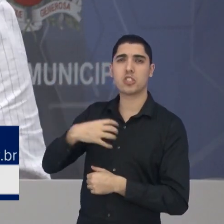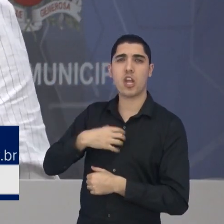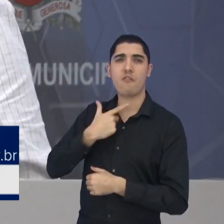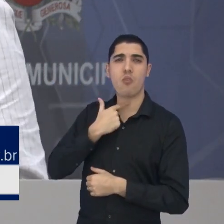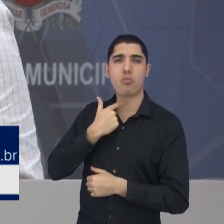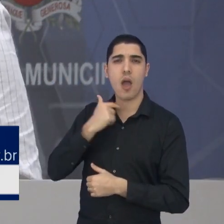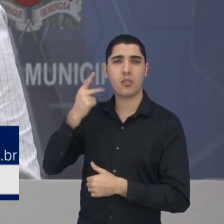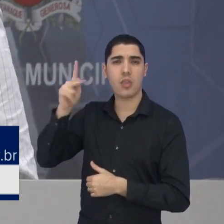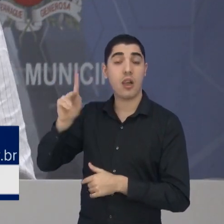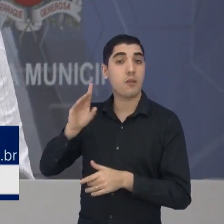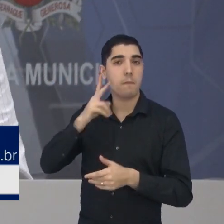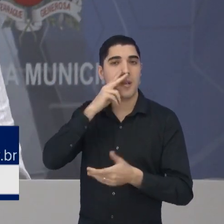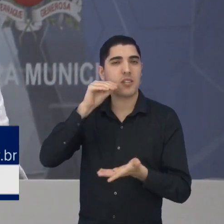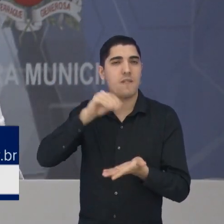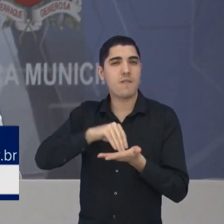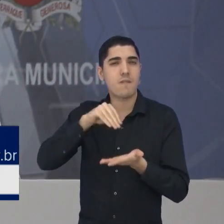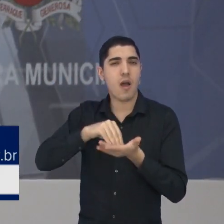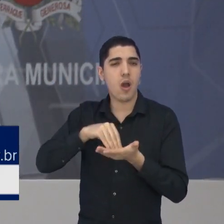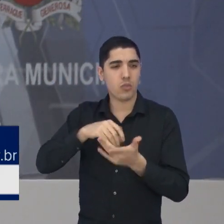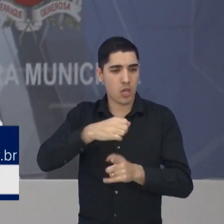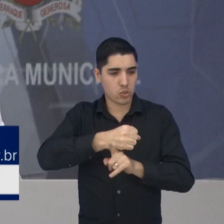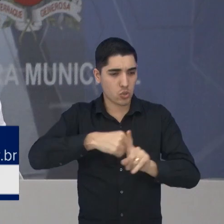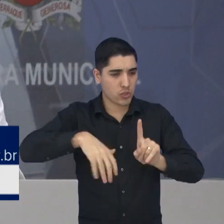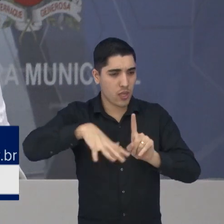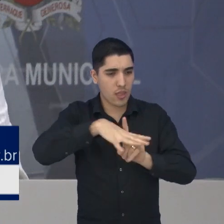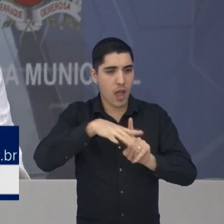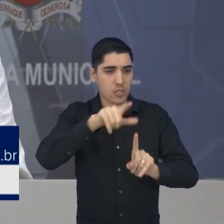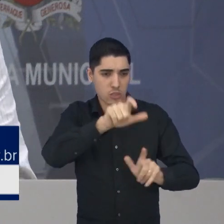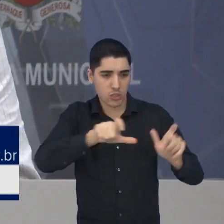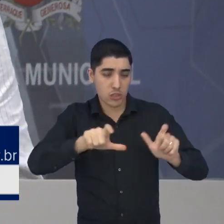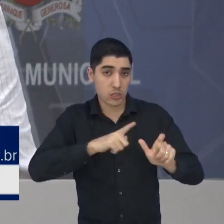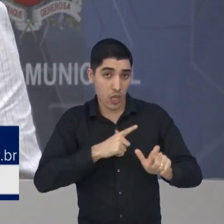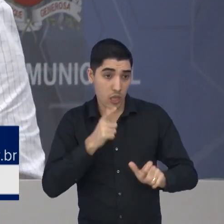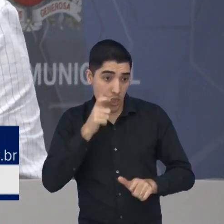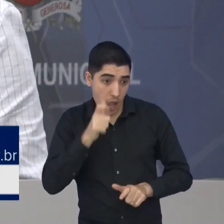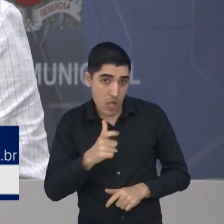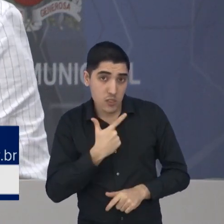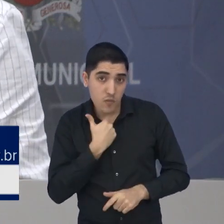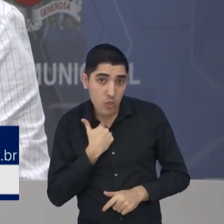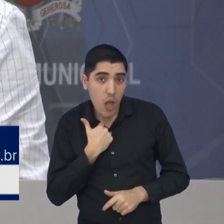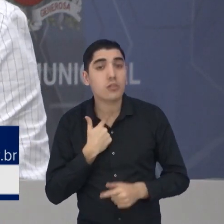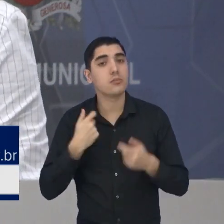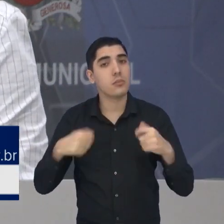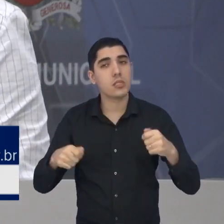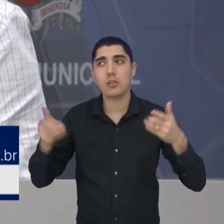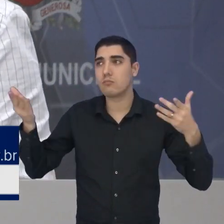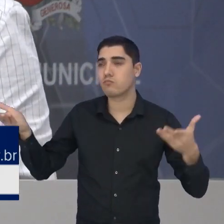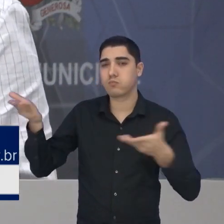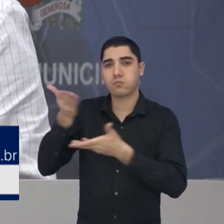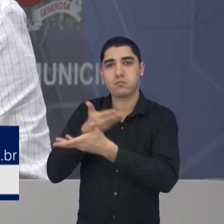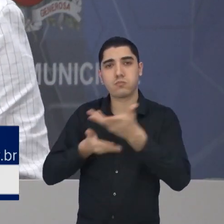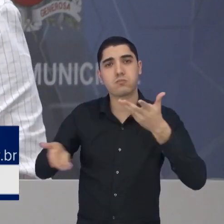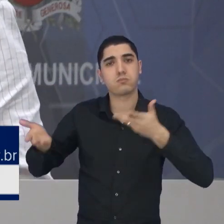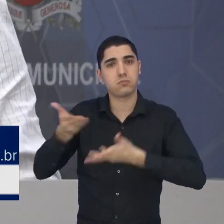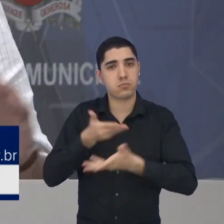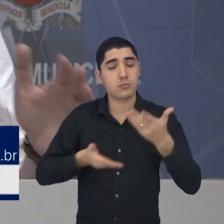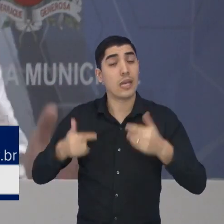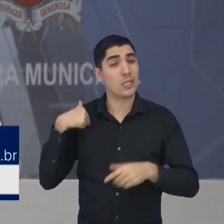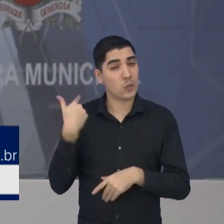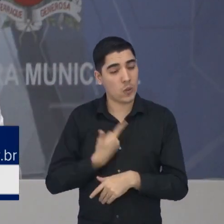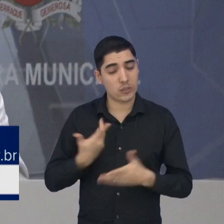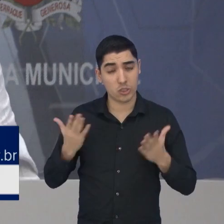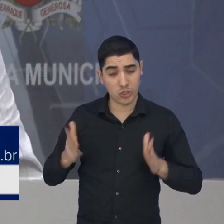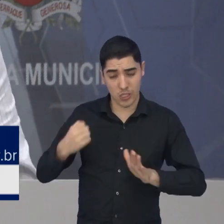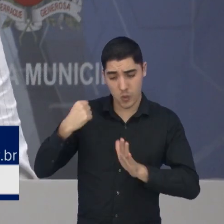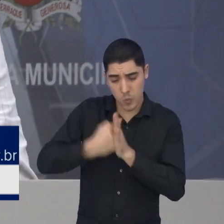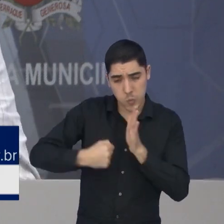com os setores da sociedade civil interessados, e é isso que a gente tem lutado para mudar aqui desde o